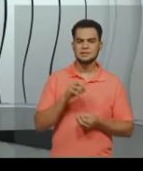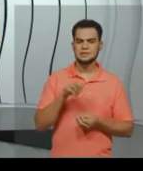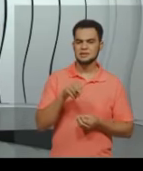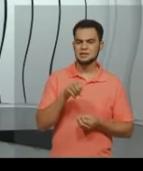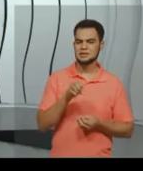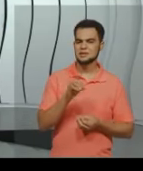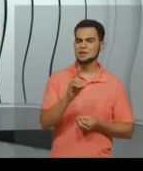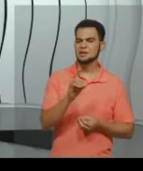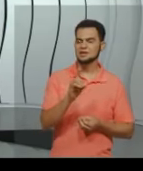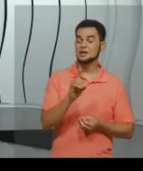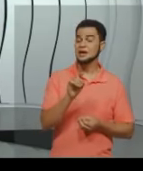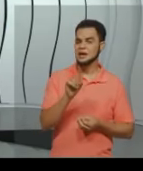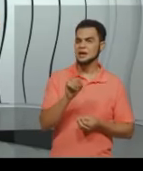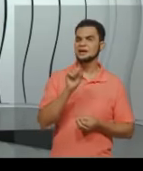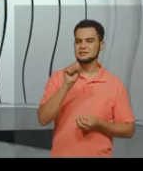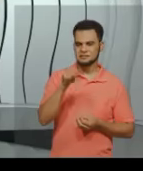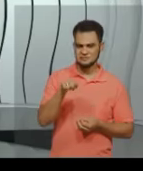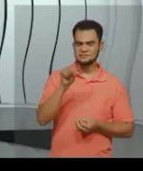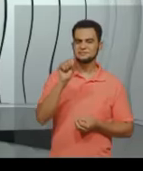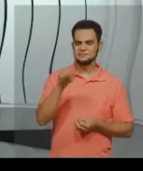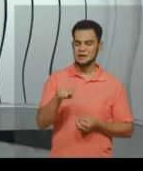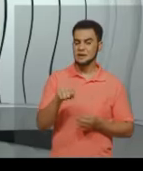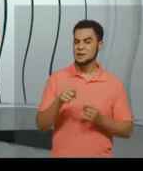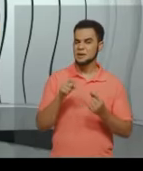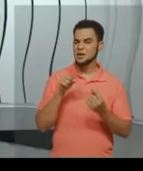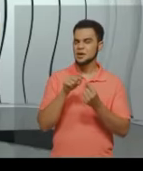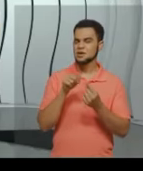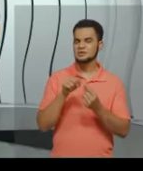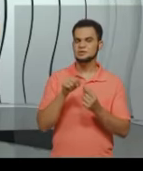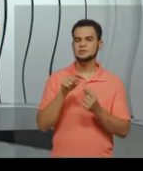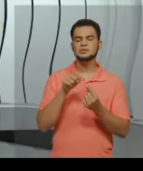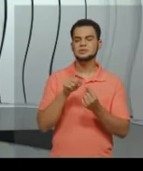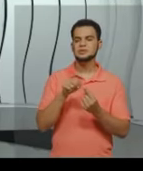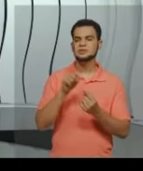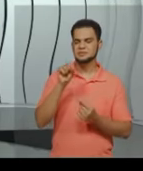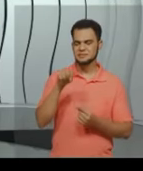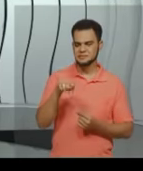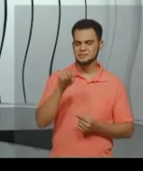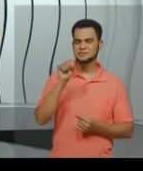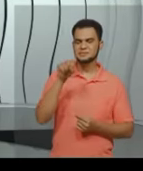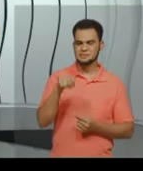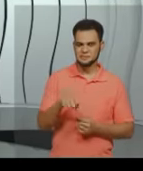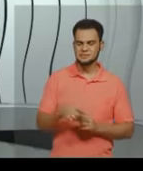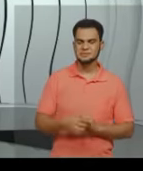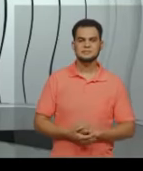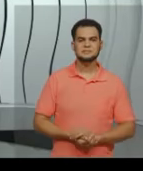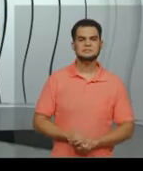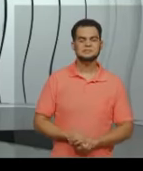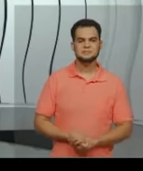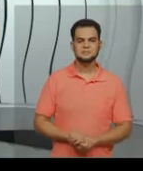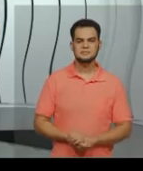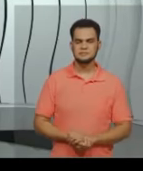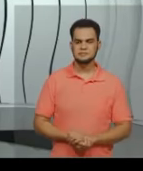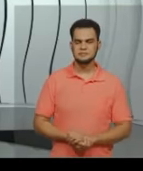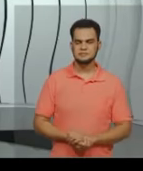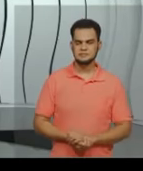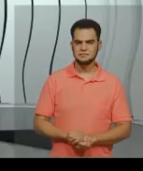cabeça, balançar. Balançar é concordando, né? Então, the old man nodded. Balançou a